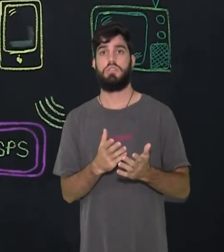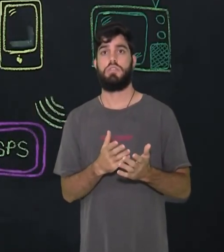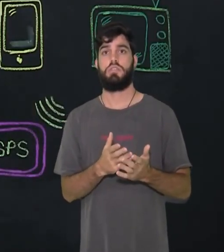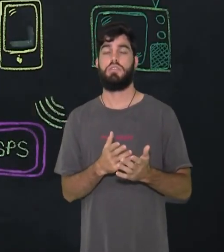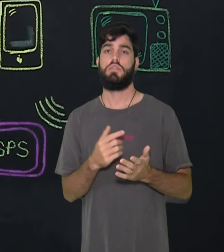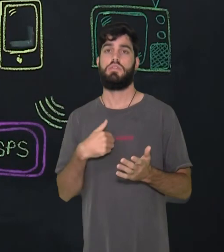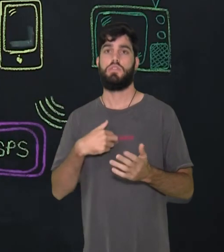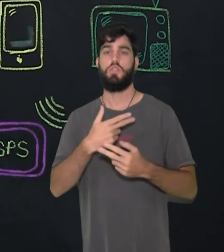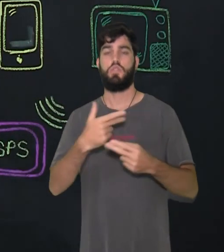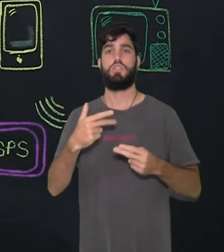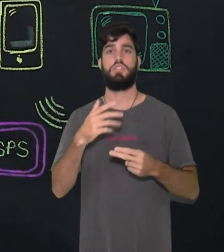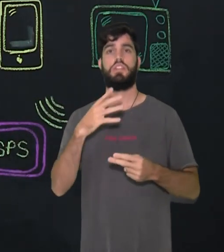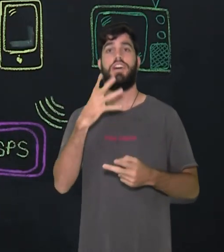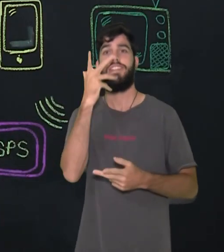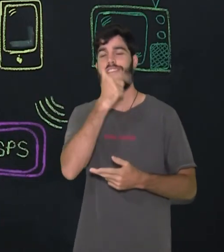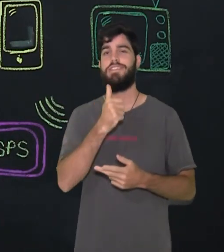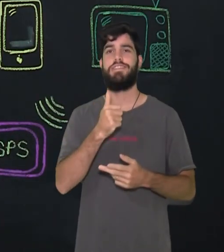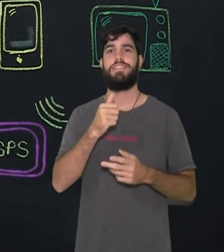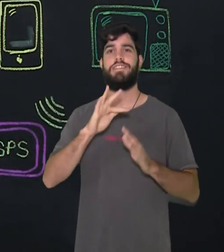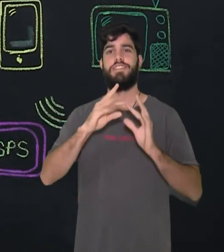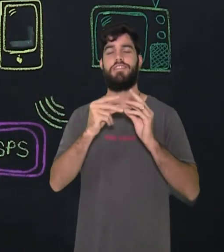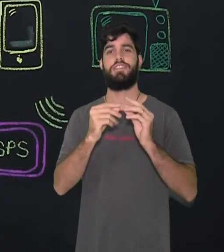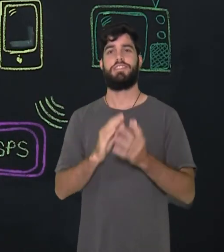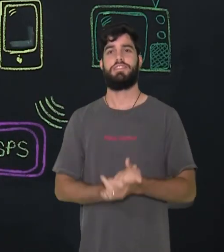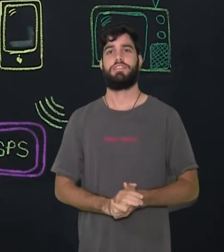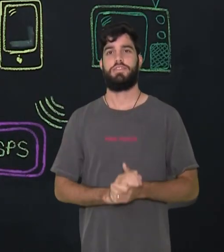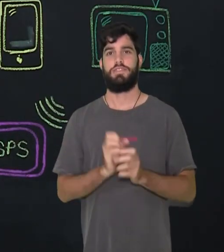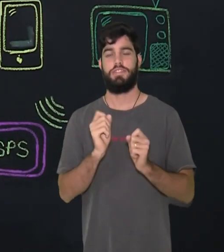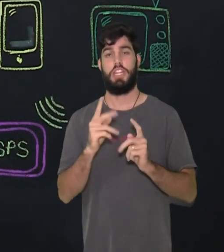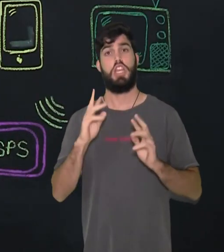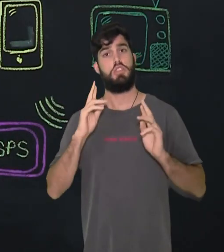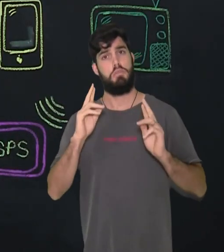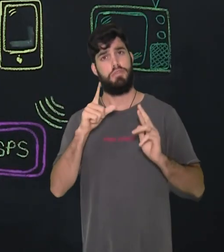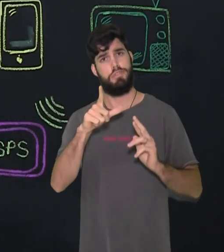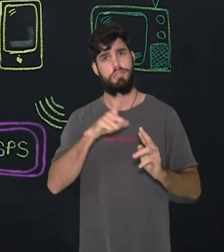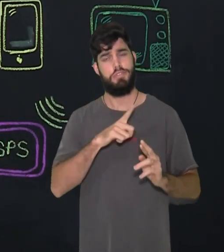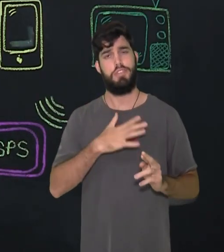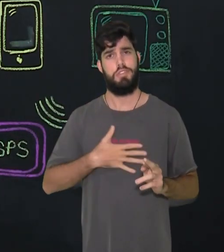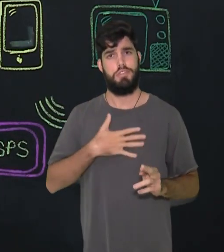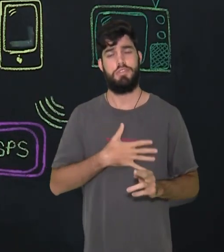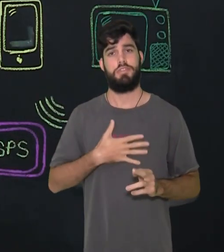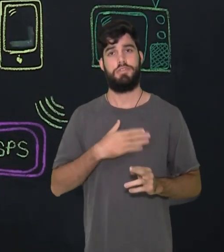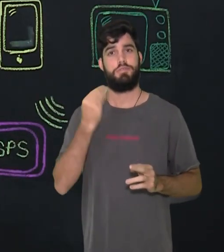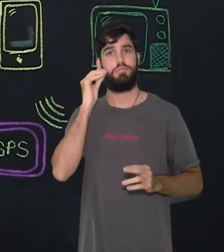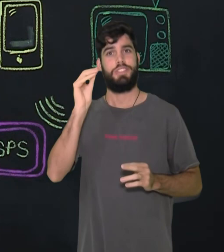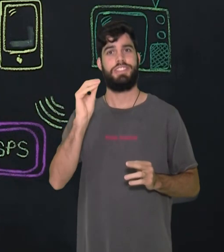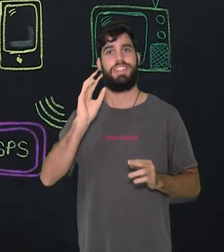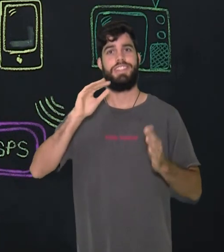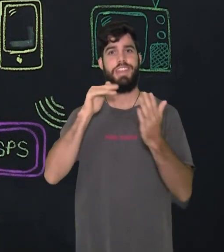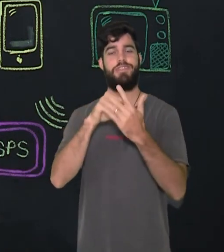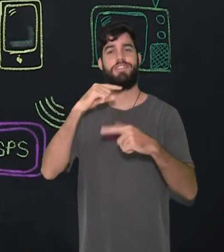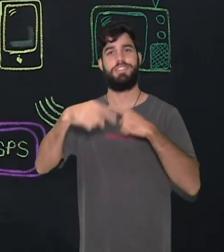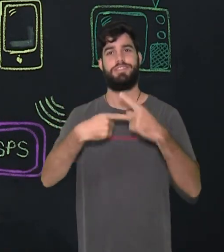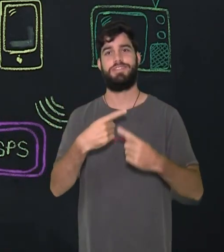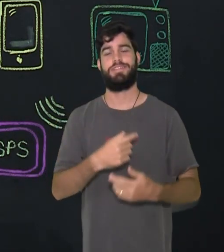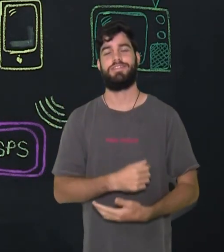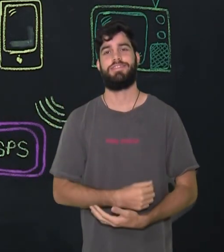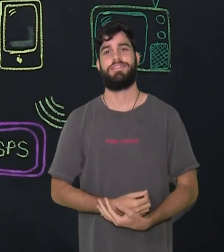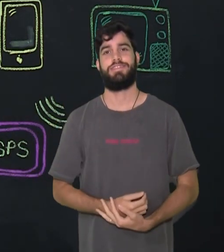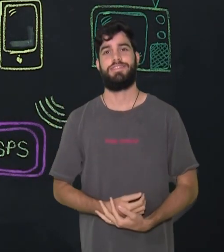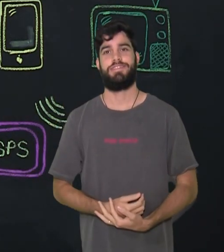coisa linda que é a física e as ondas eletromagnéticas. Espero que vocês tenham gostado. Beijos e até a próxima!